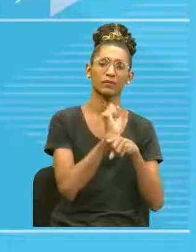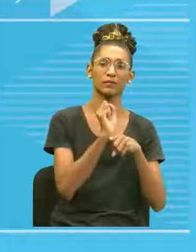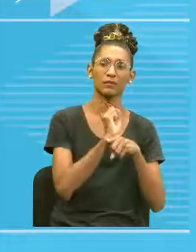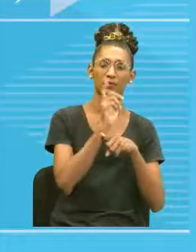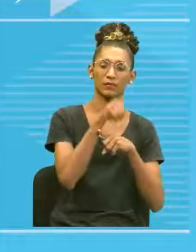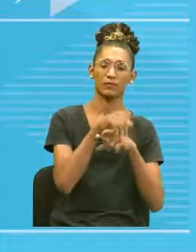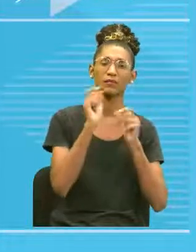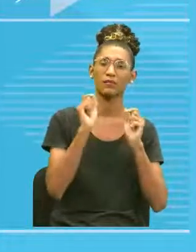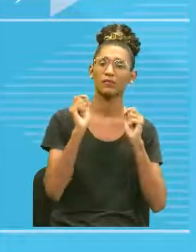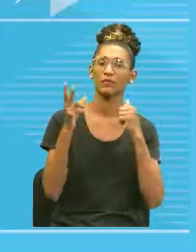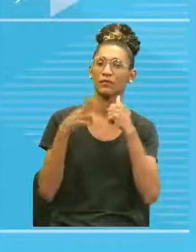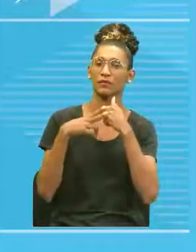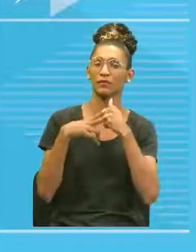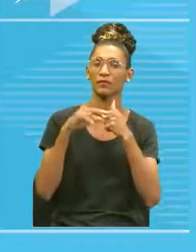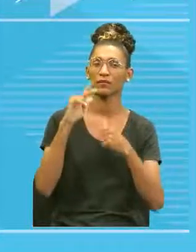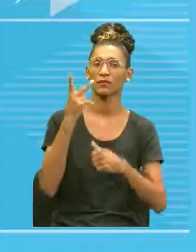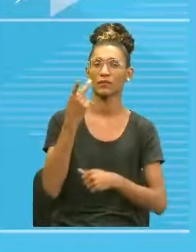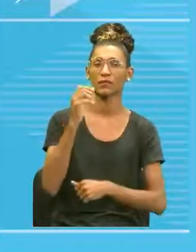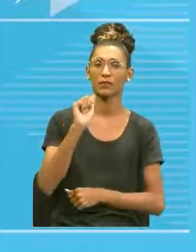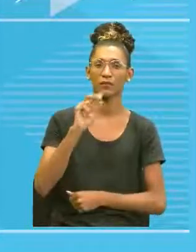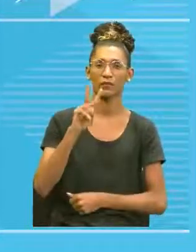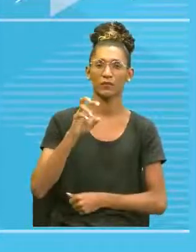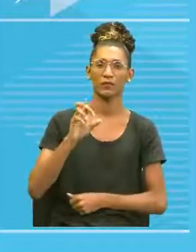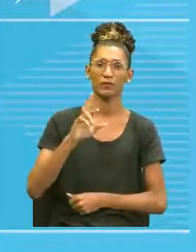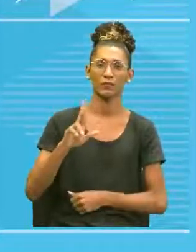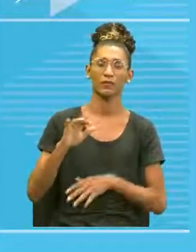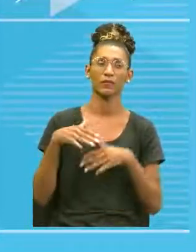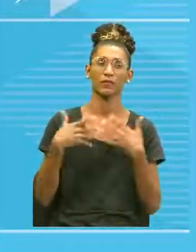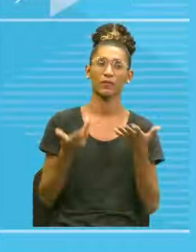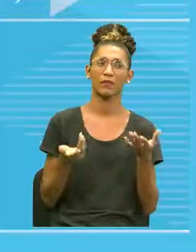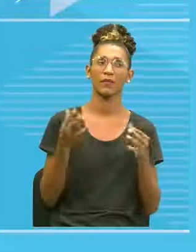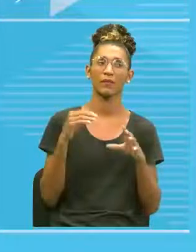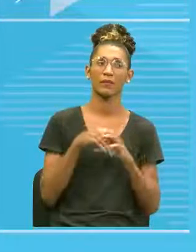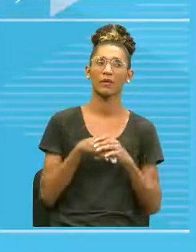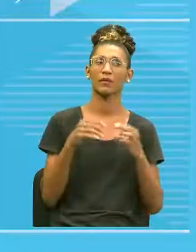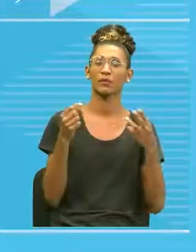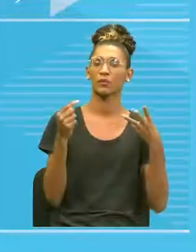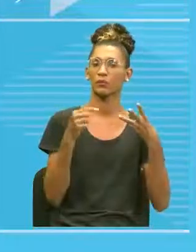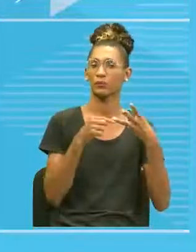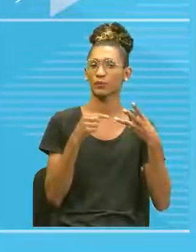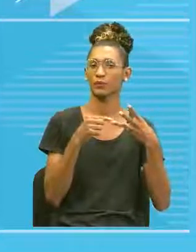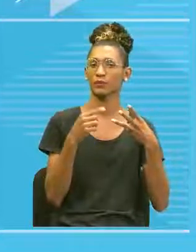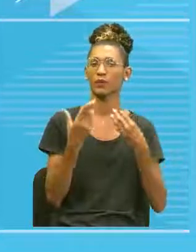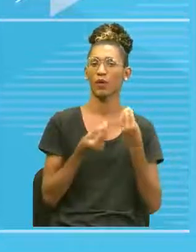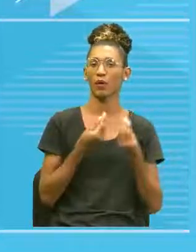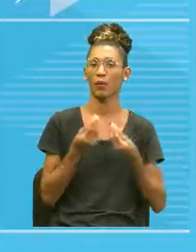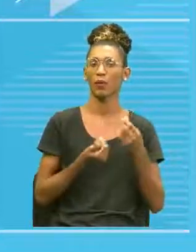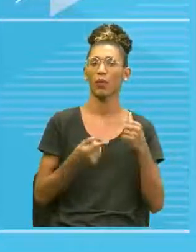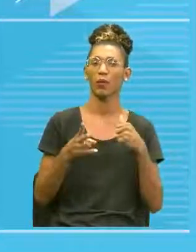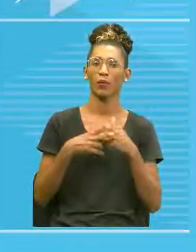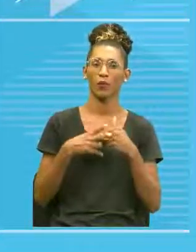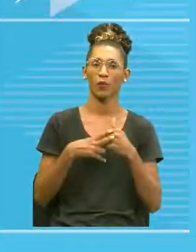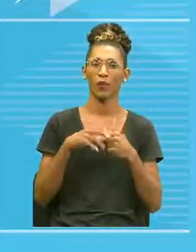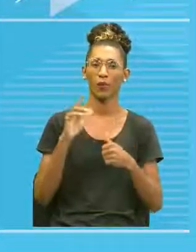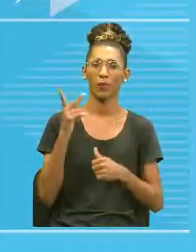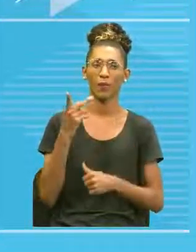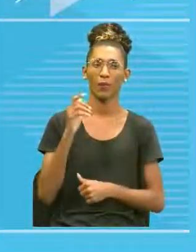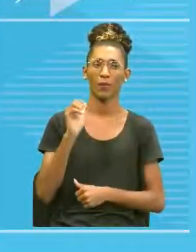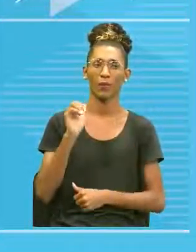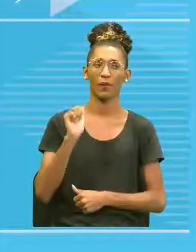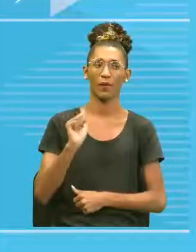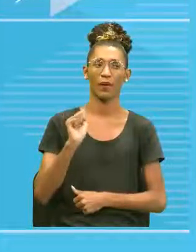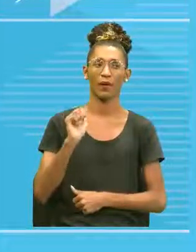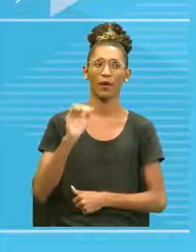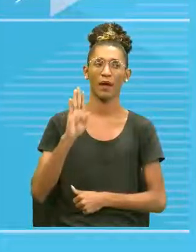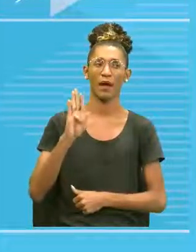é o verbo haver nesse caso do pretérito pluscuamperfecto o verbo haver ele vai conjugado no